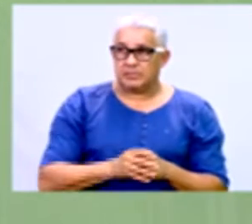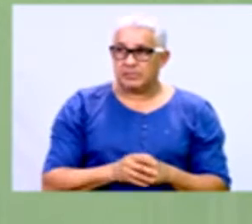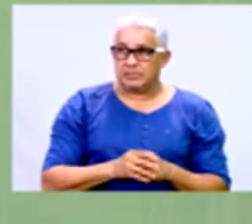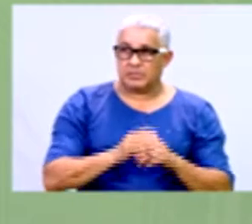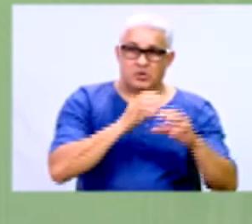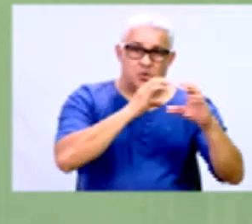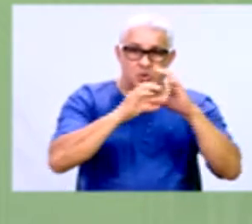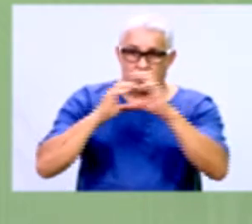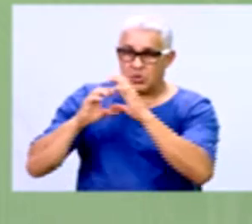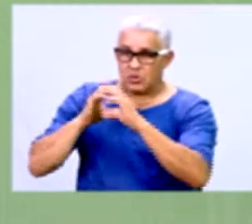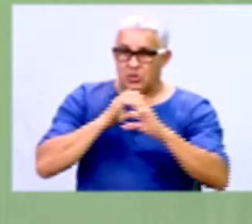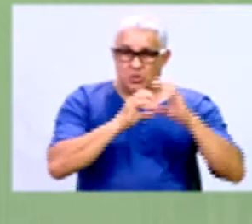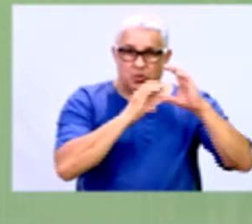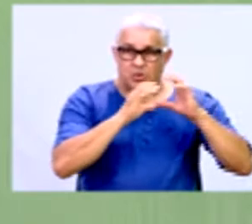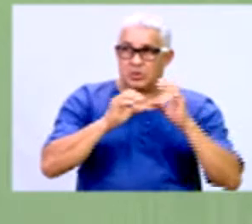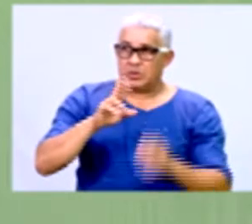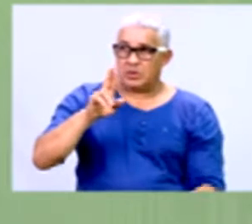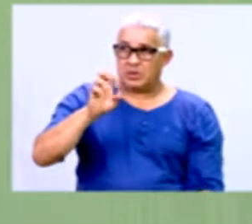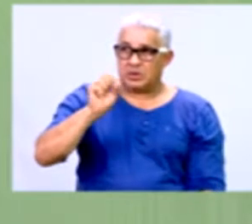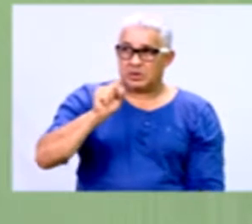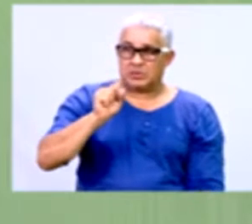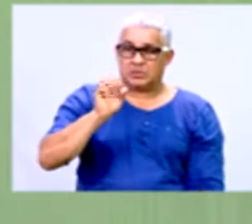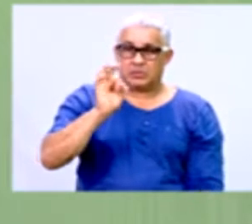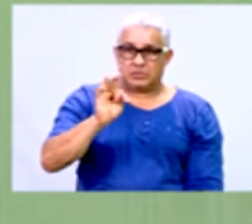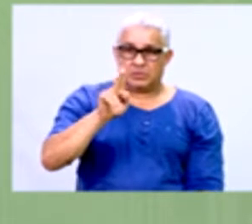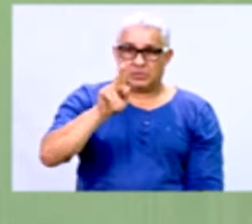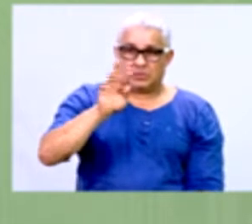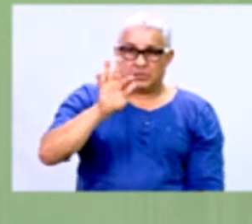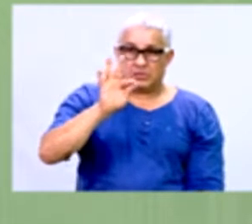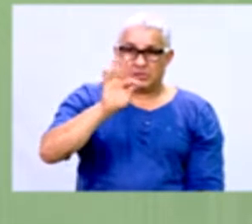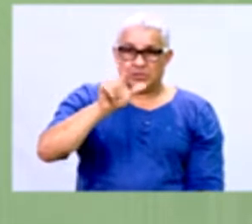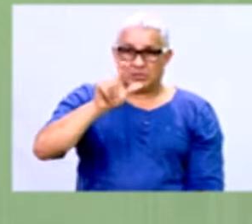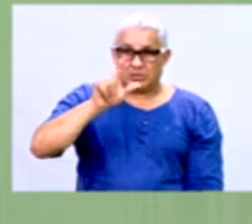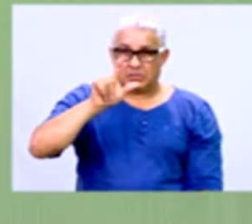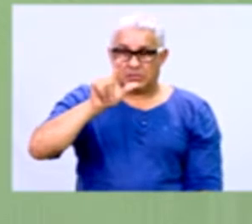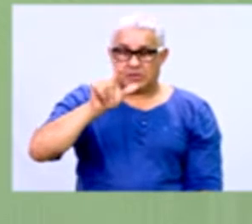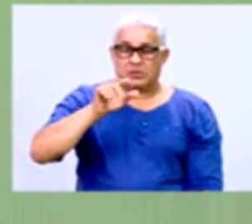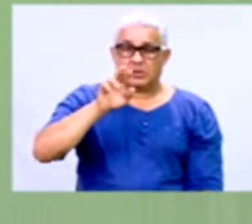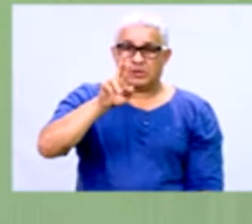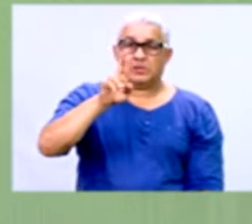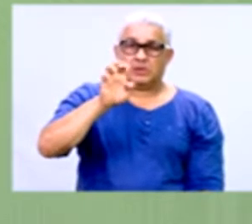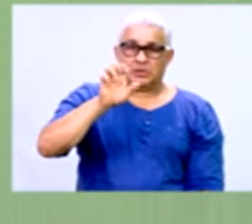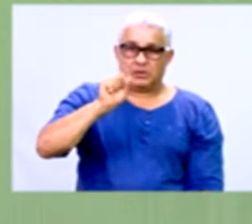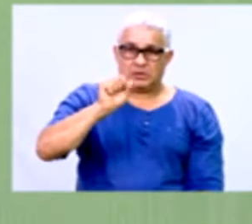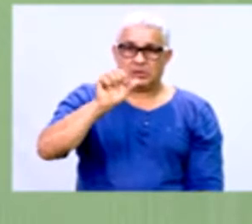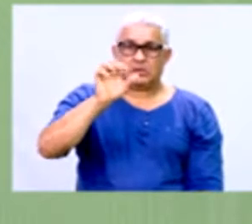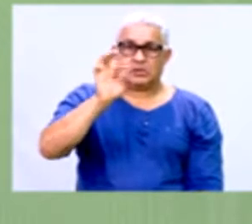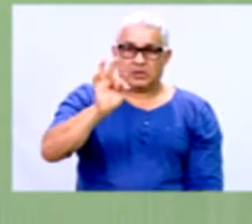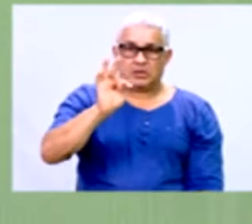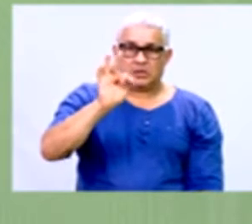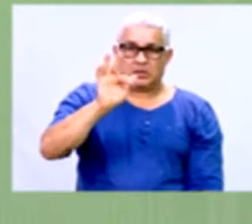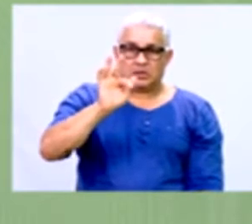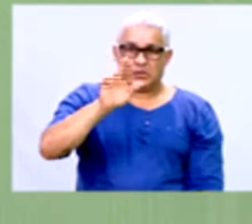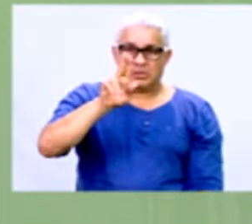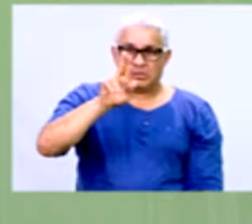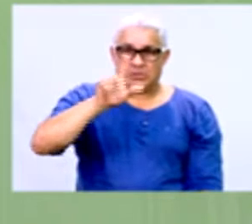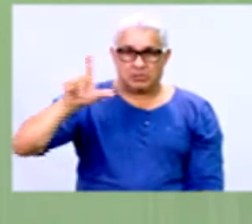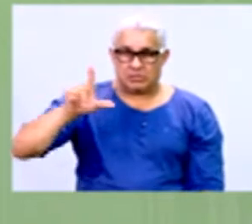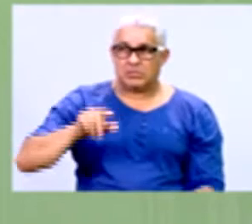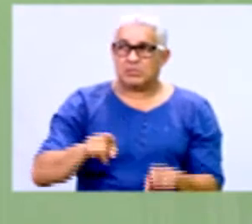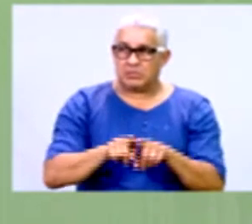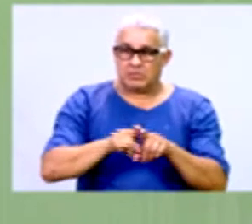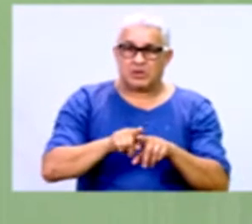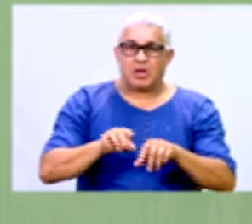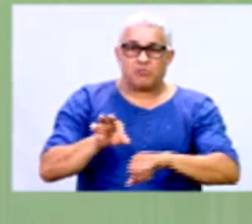falar especificamente desse padrão conhecido atualmente, que é o padrão RESTful. Vamos falar da arquitetura de uma API,